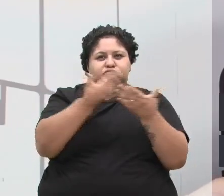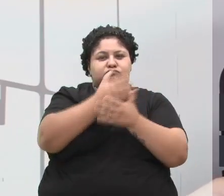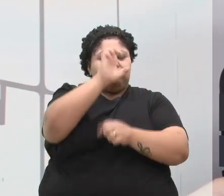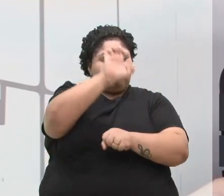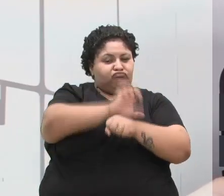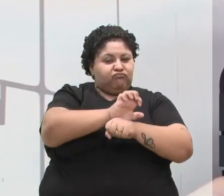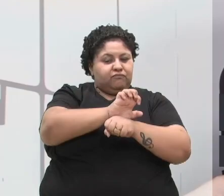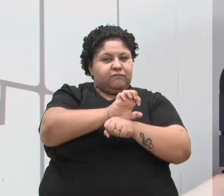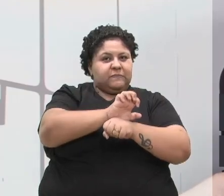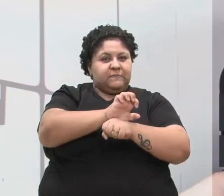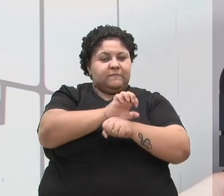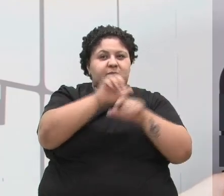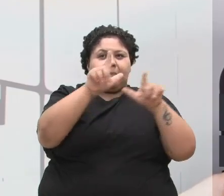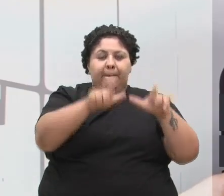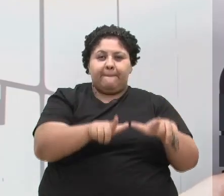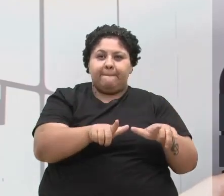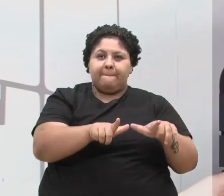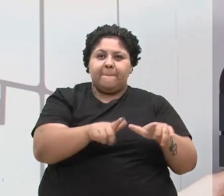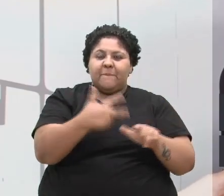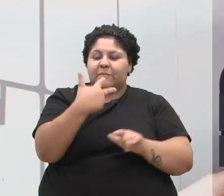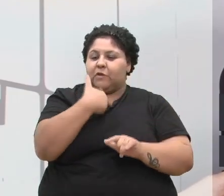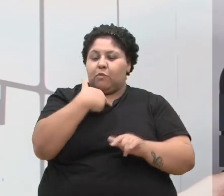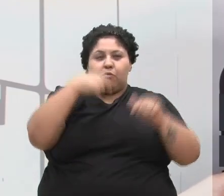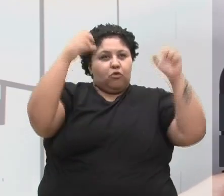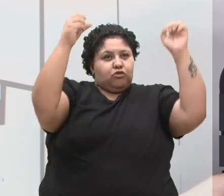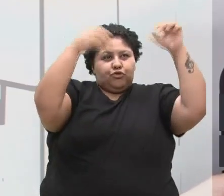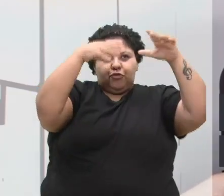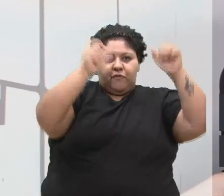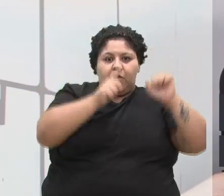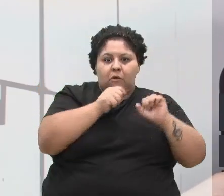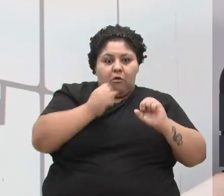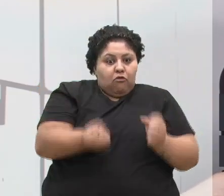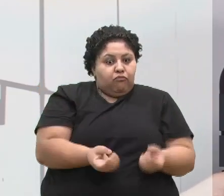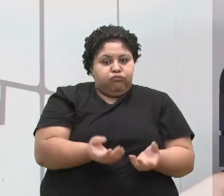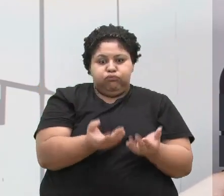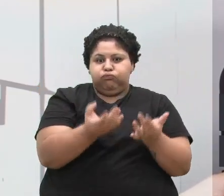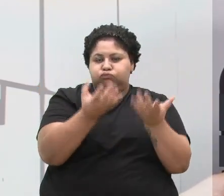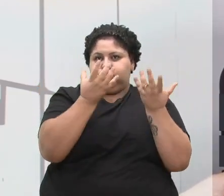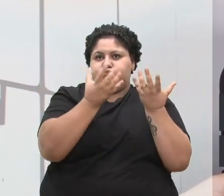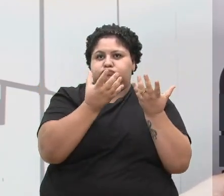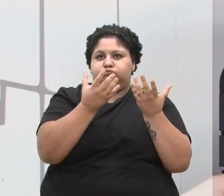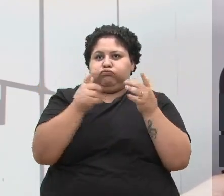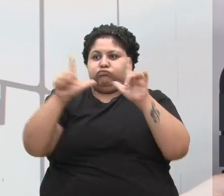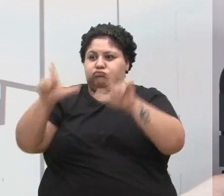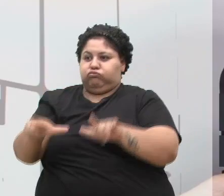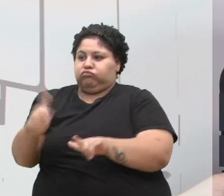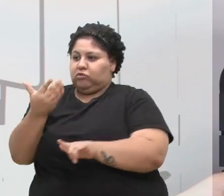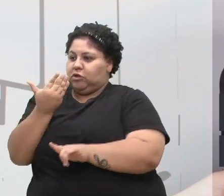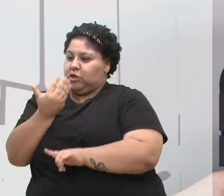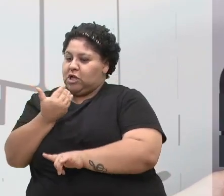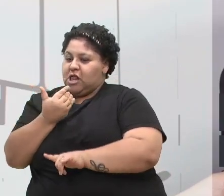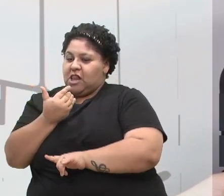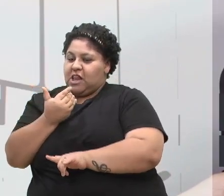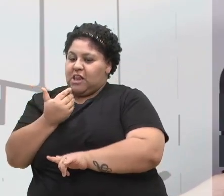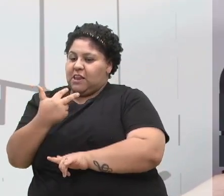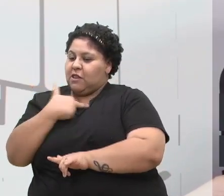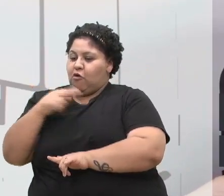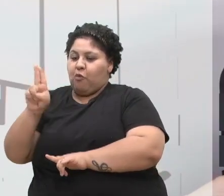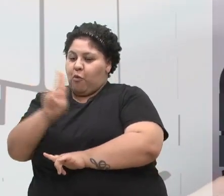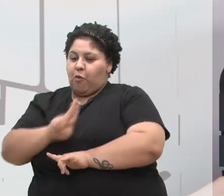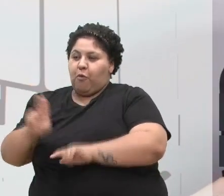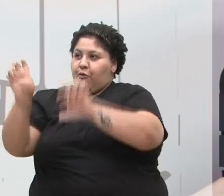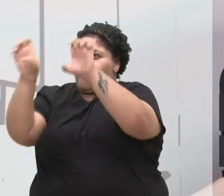estaduais, aonde não pode chover porque vira uma cachoeira, os refeitórios não podem ser utilizados, a estrutura